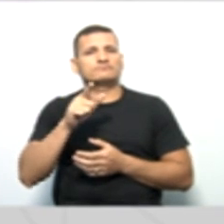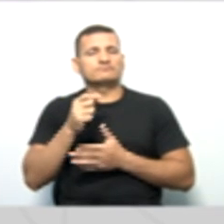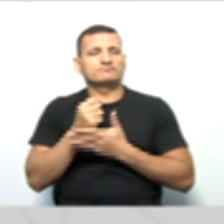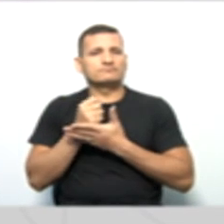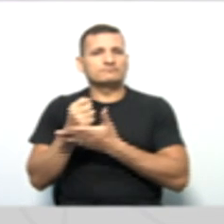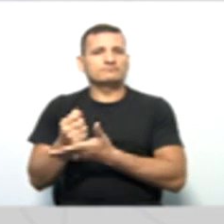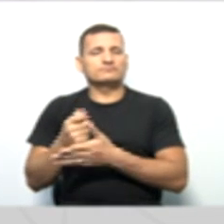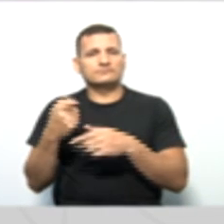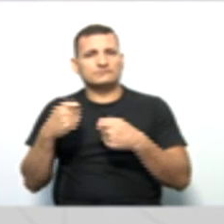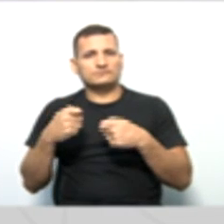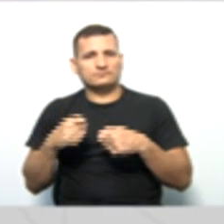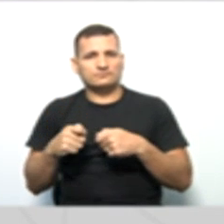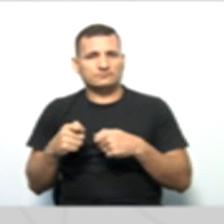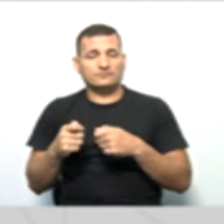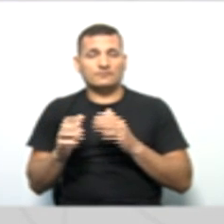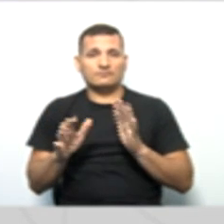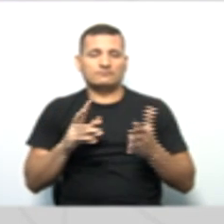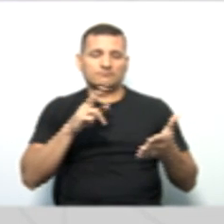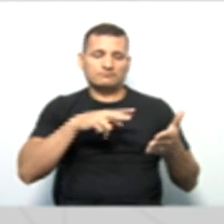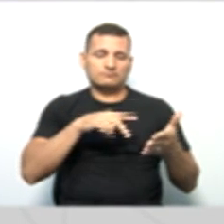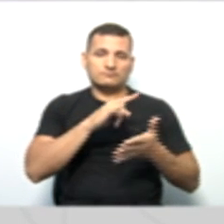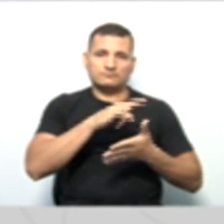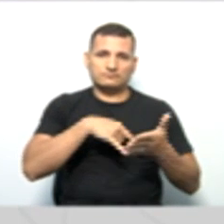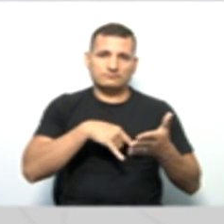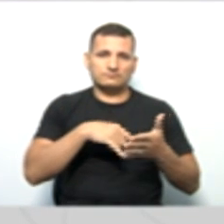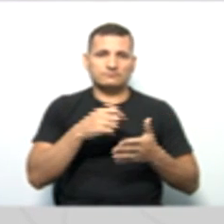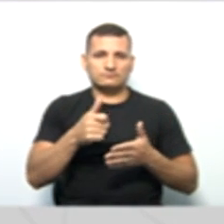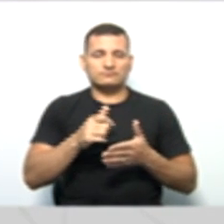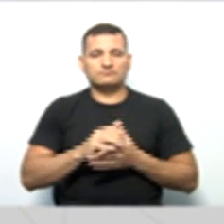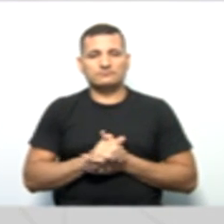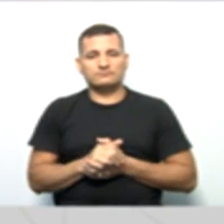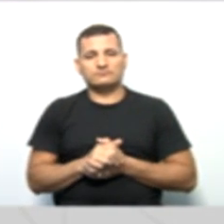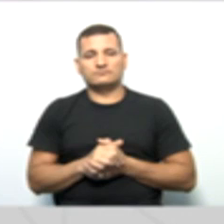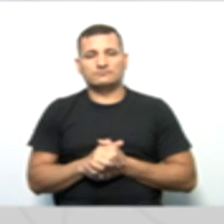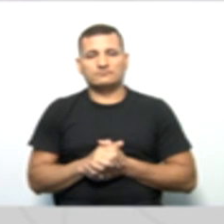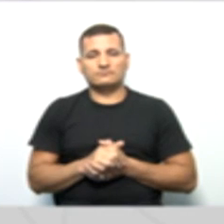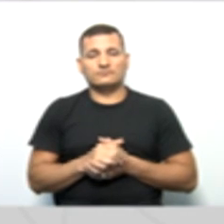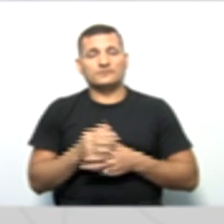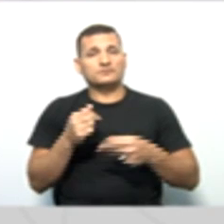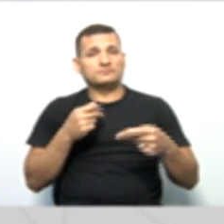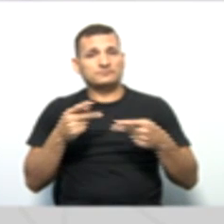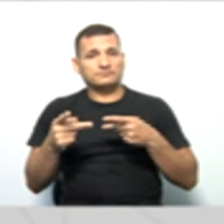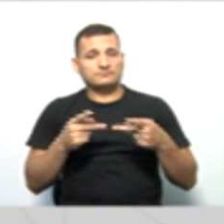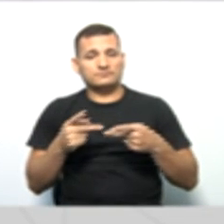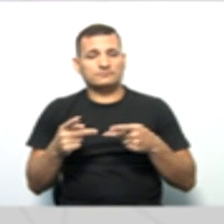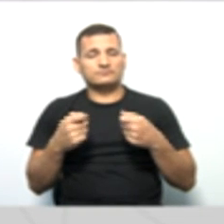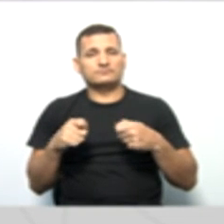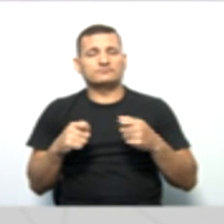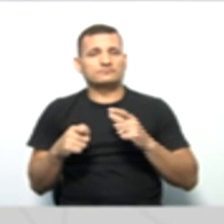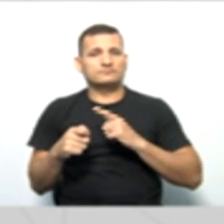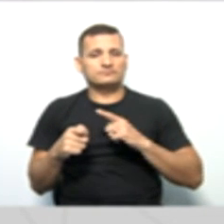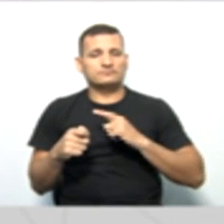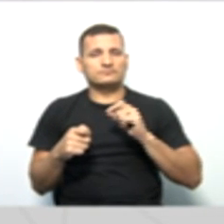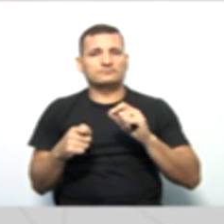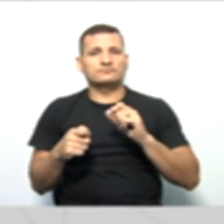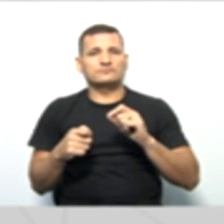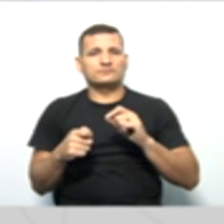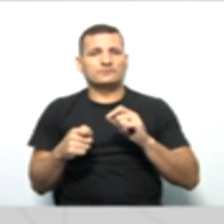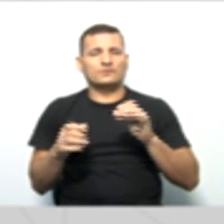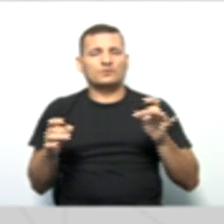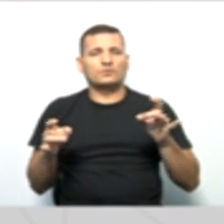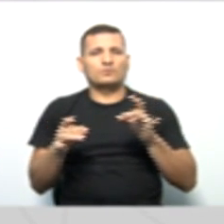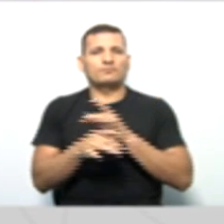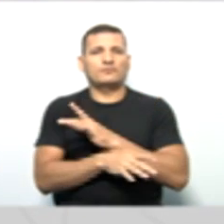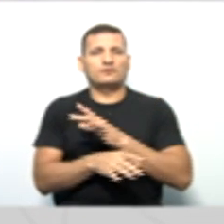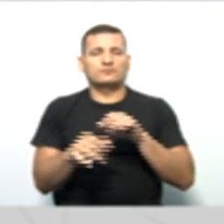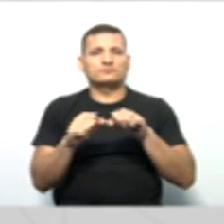suporte necessário a partir dessa documentação gerada. Tá bom, gente? O projeto deve fornecer um quadro completo do software, focalizando